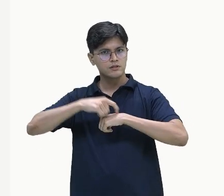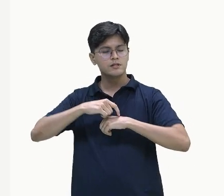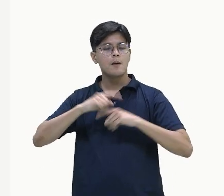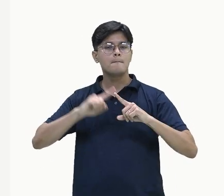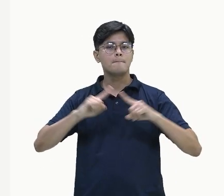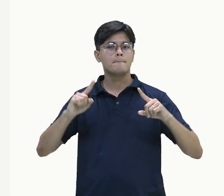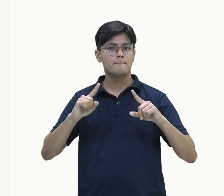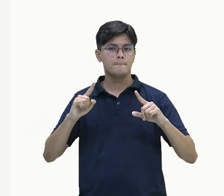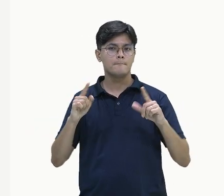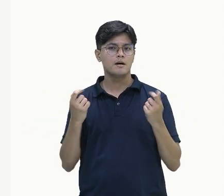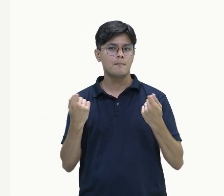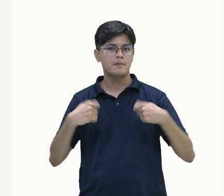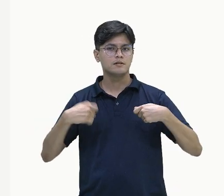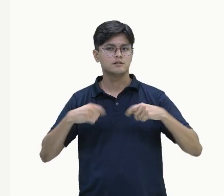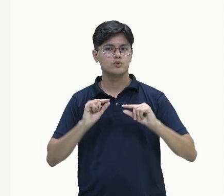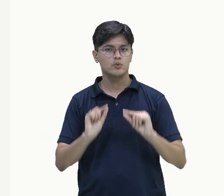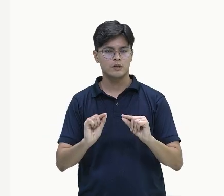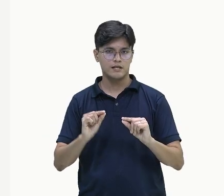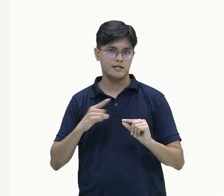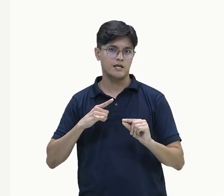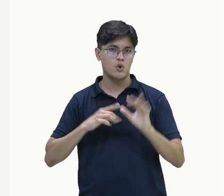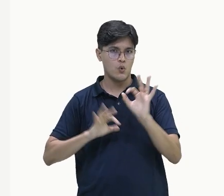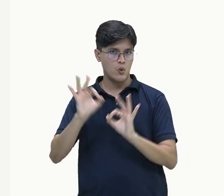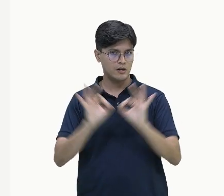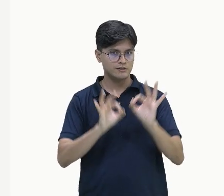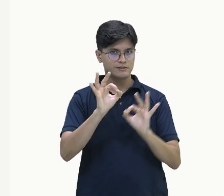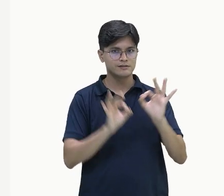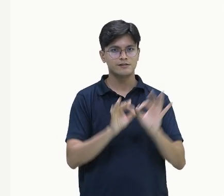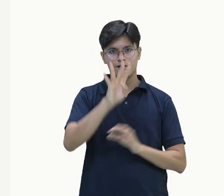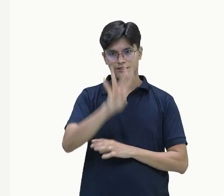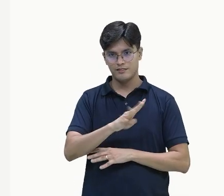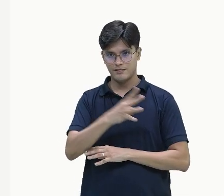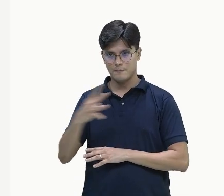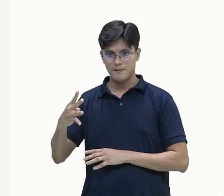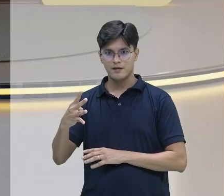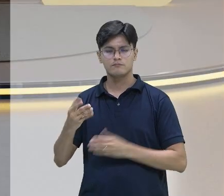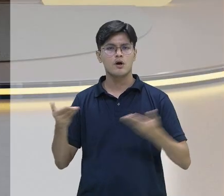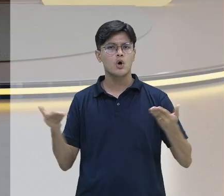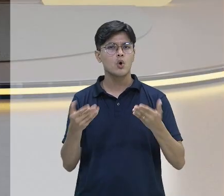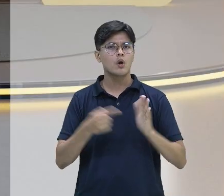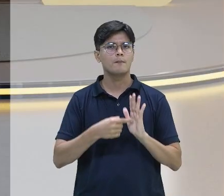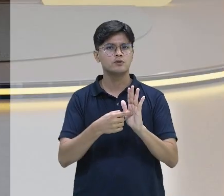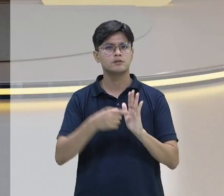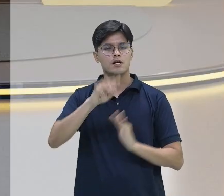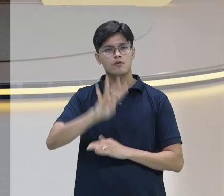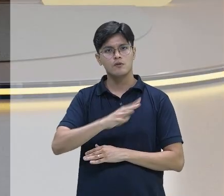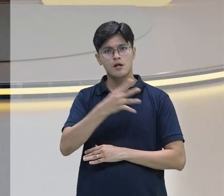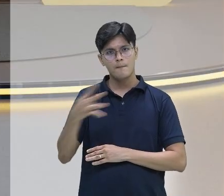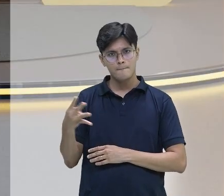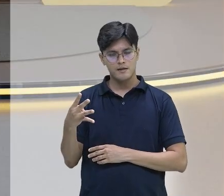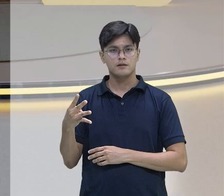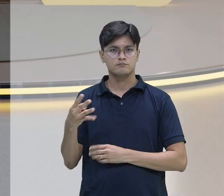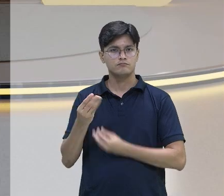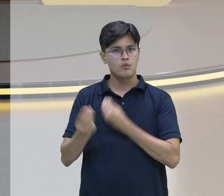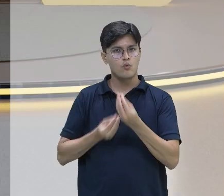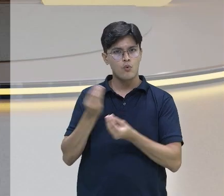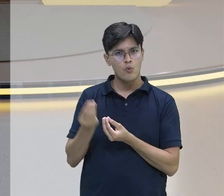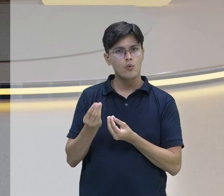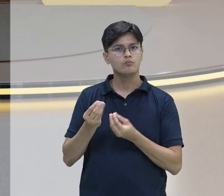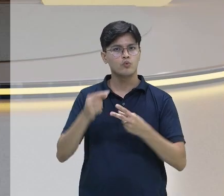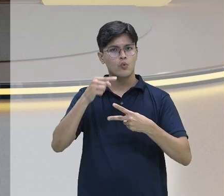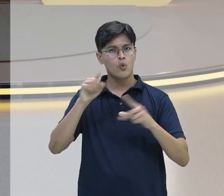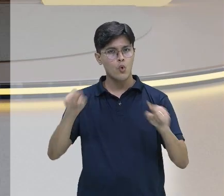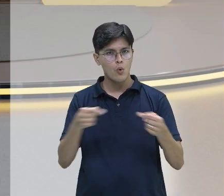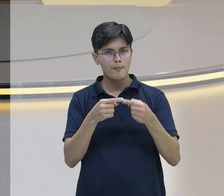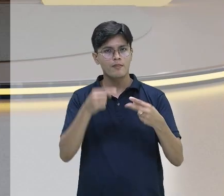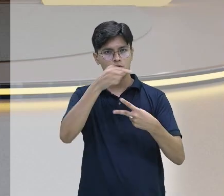vamos construir uma tabela, né? Exatamente. Então, nós vamos mostrar aqui a tabela dessas duas atividades. Então, nós temos